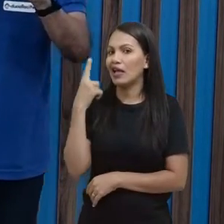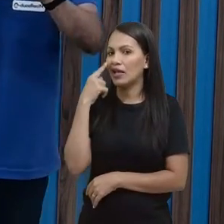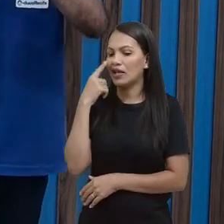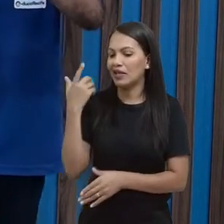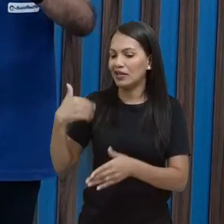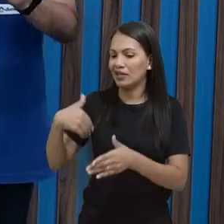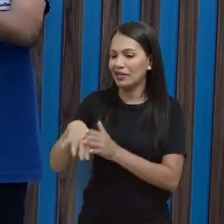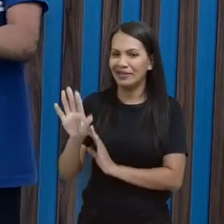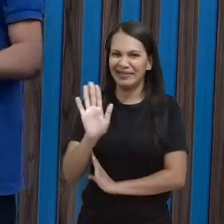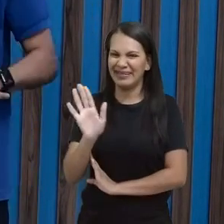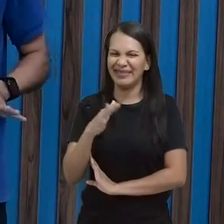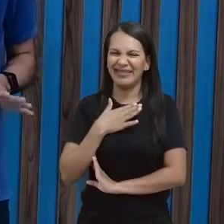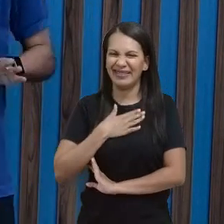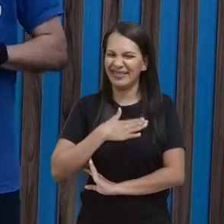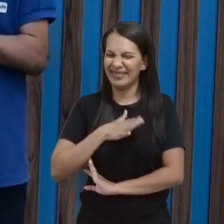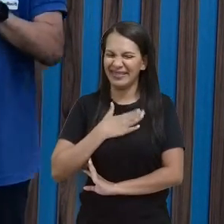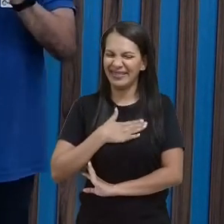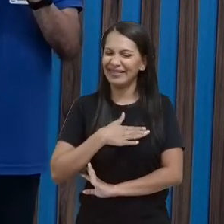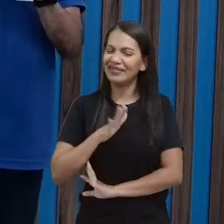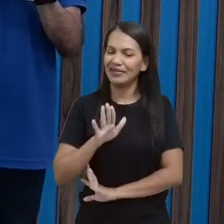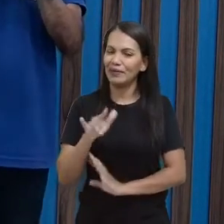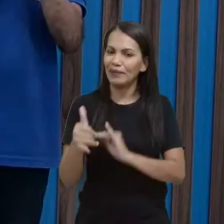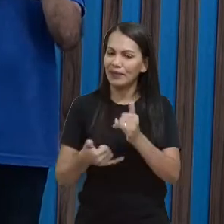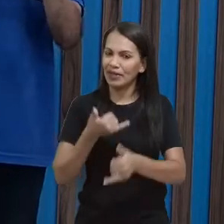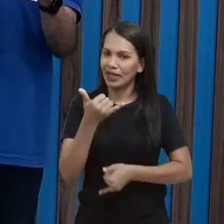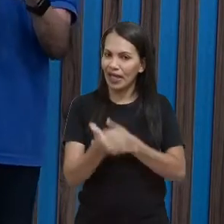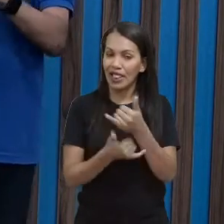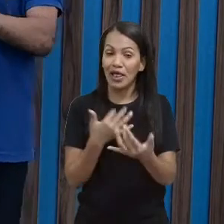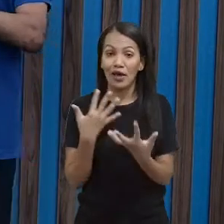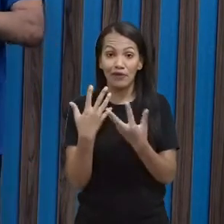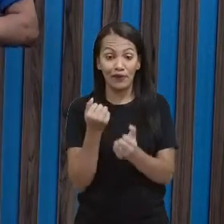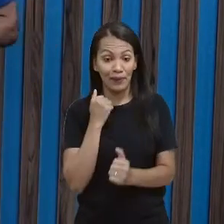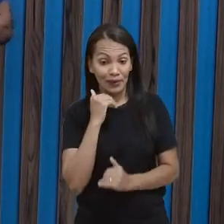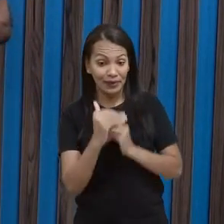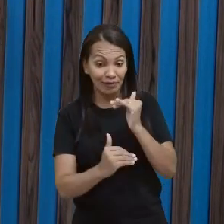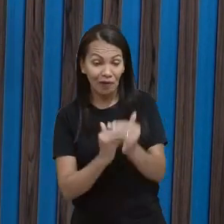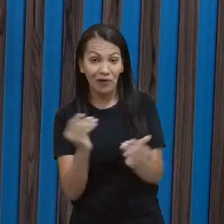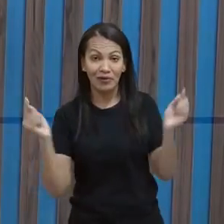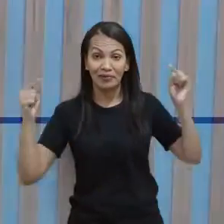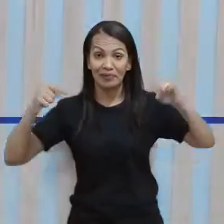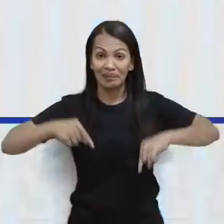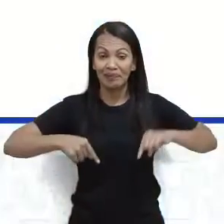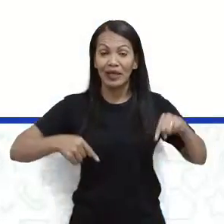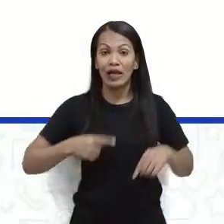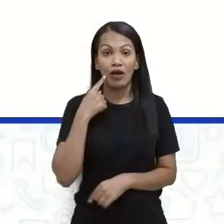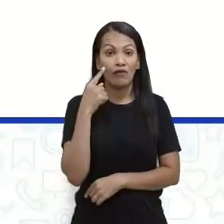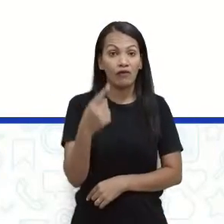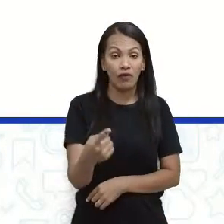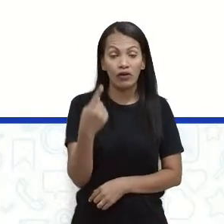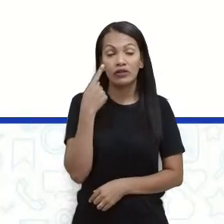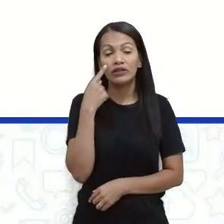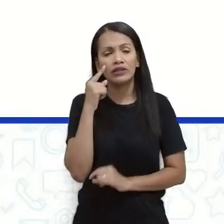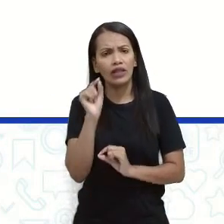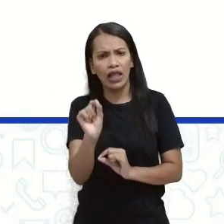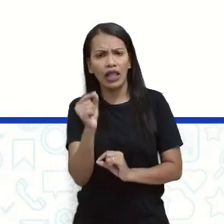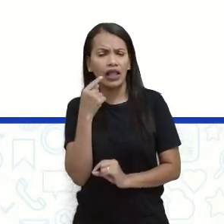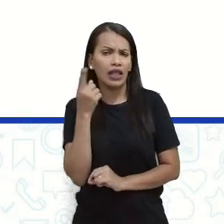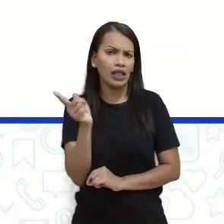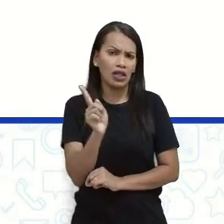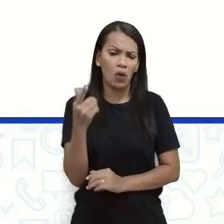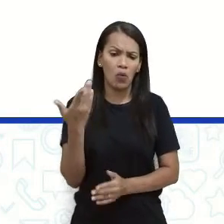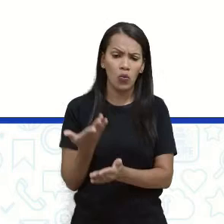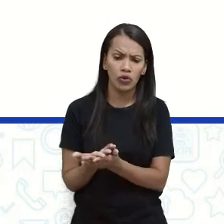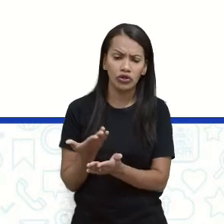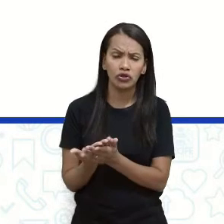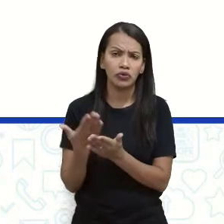não, hein? Calma aí. Vamos embora desenvolver aqui, ó. Você que não é da rede municipal, não fica triste não. Tem o